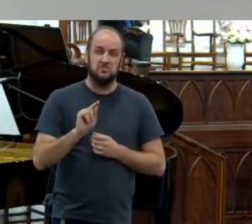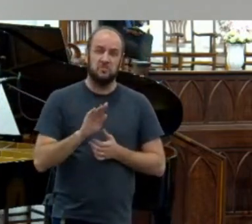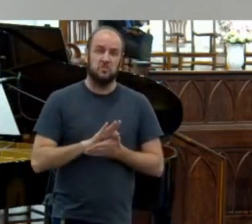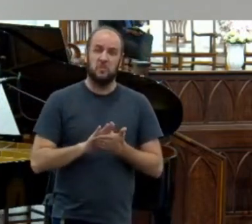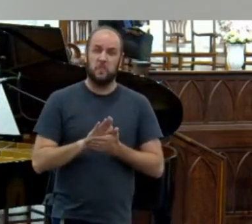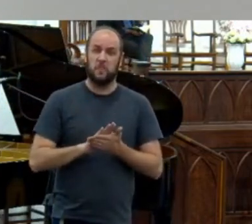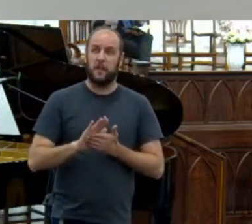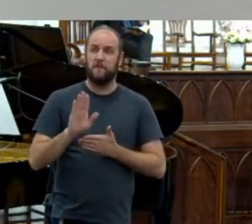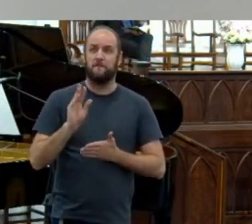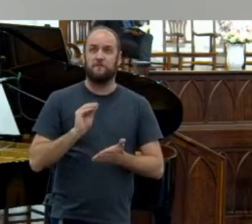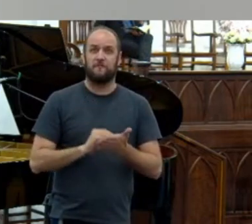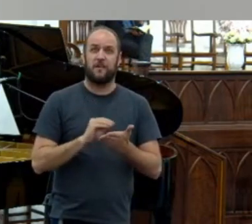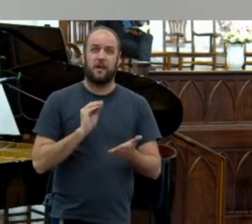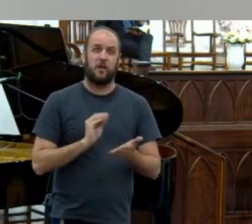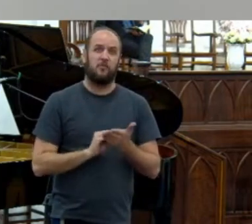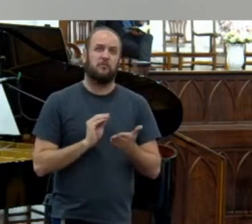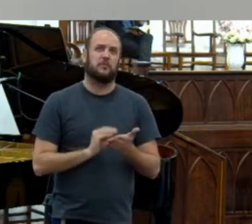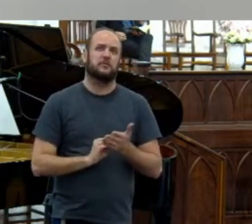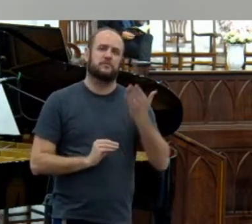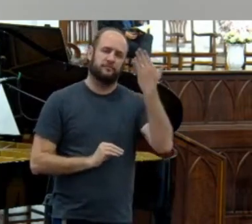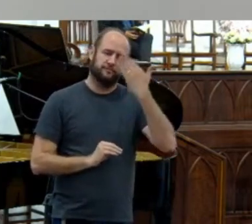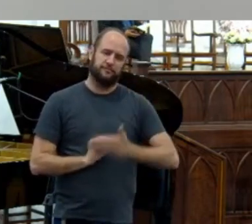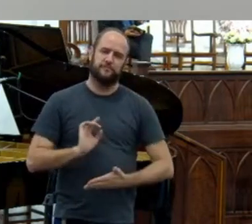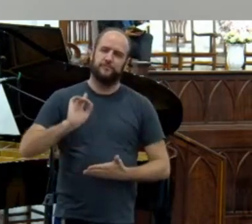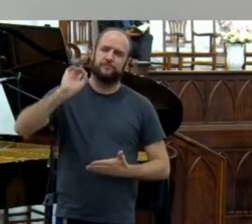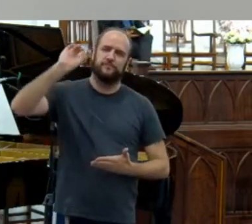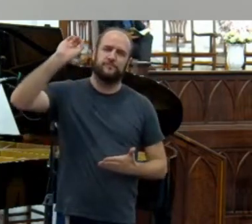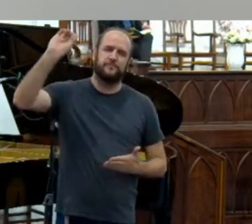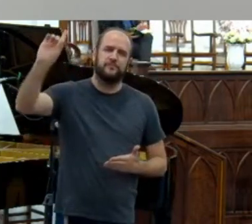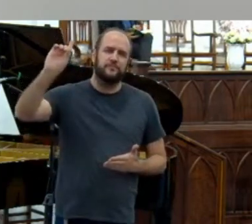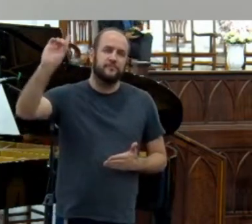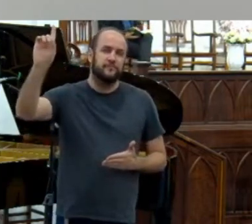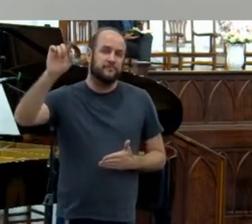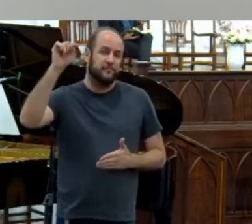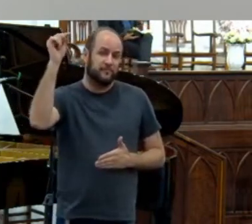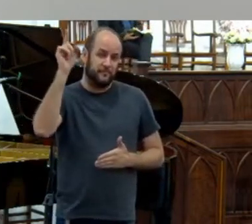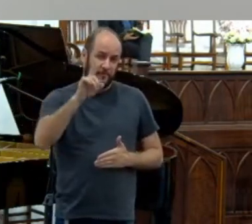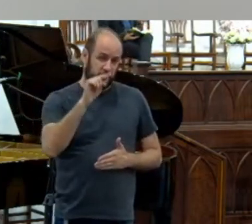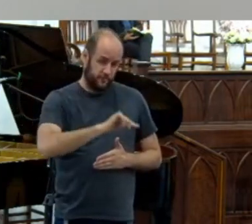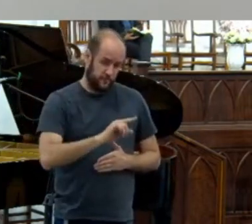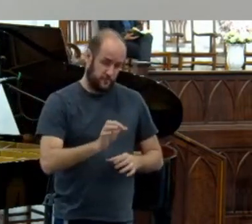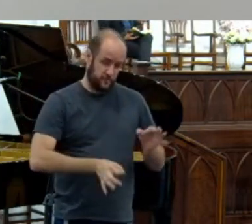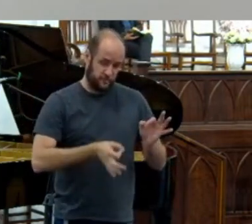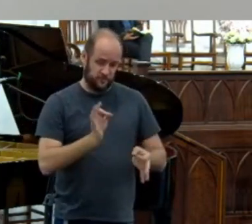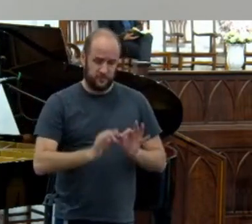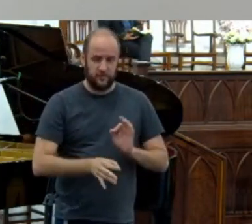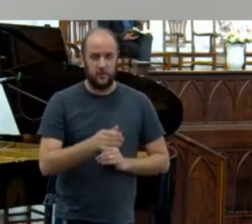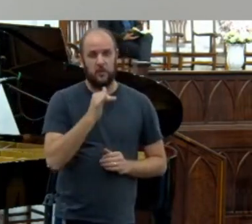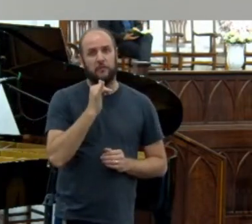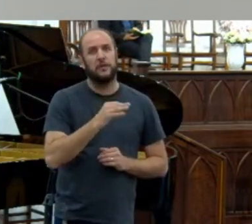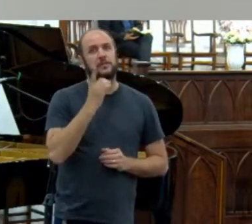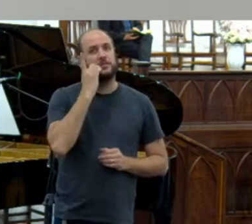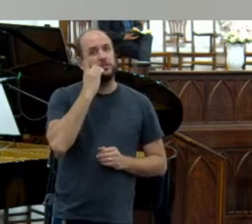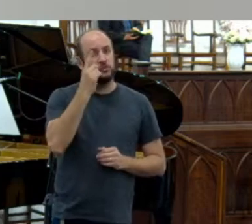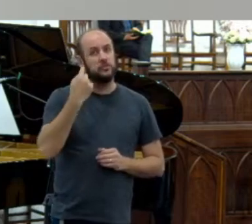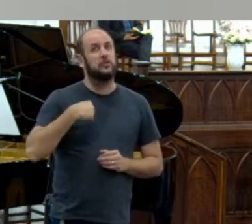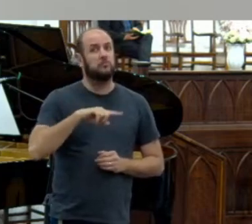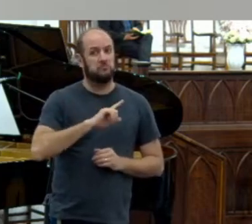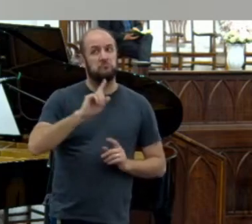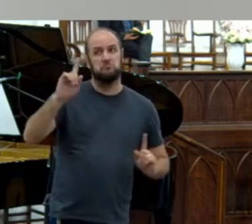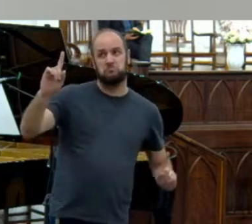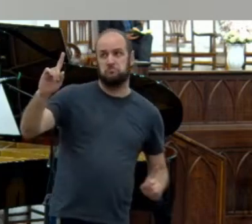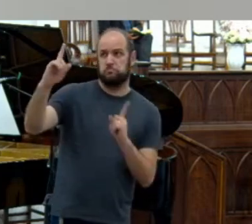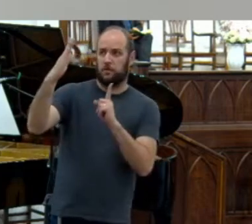encontrado em falta diante dele quando ele te avaliar. E saiba de uma coisa, um dia você vai topar de frente com